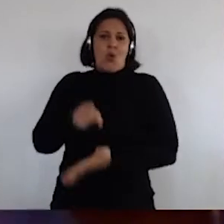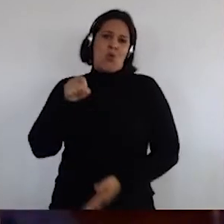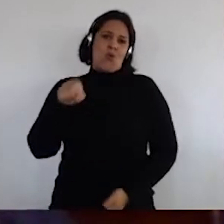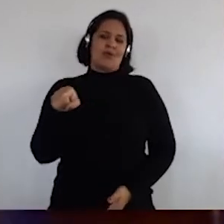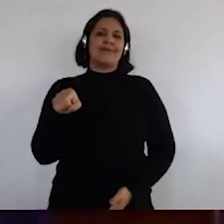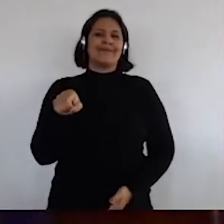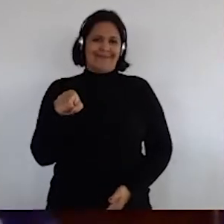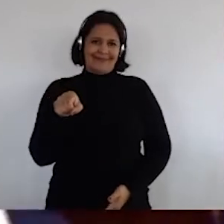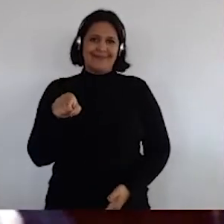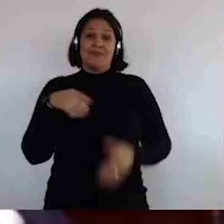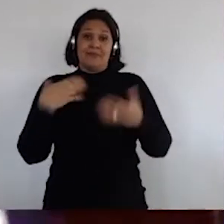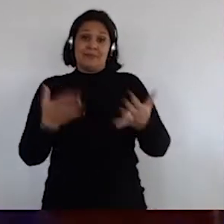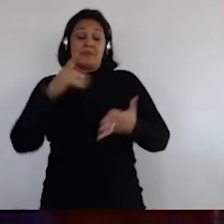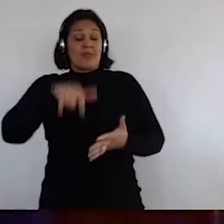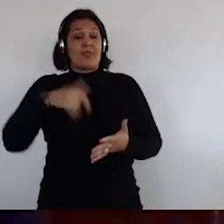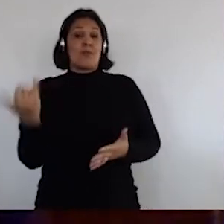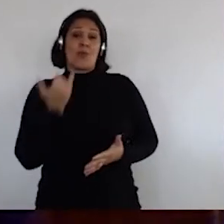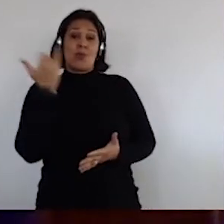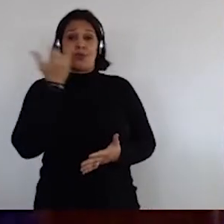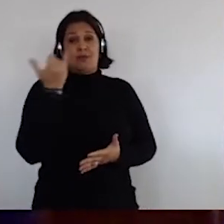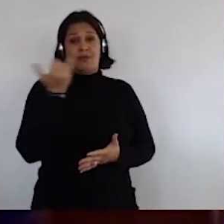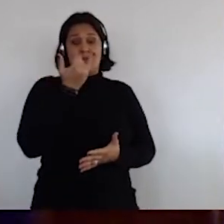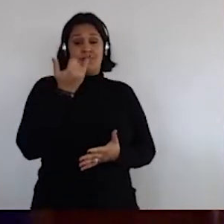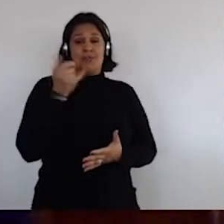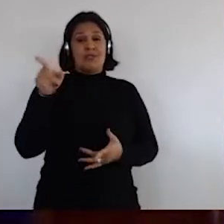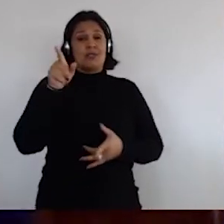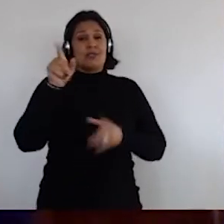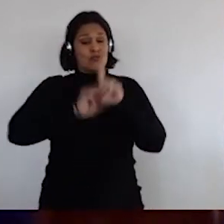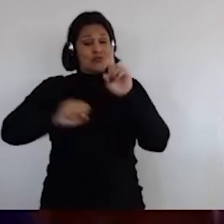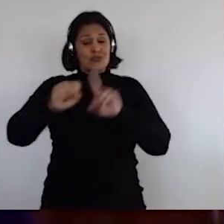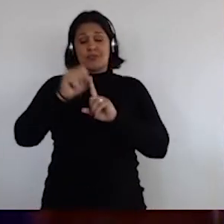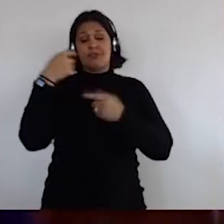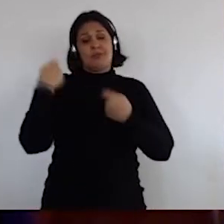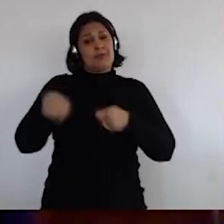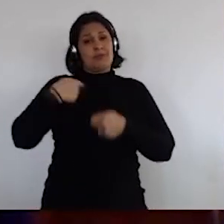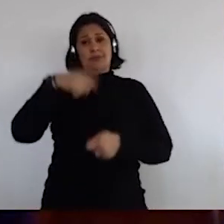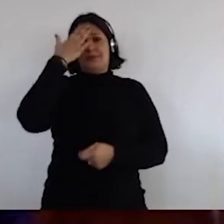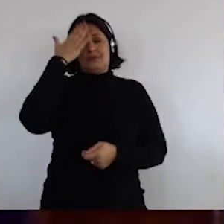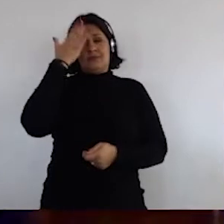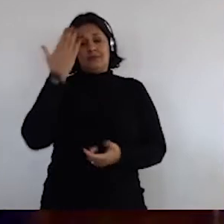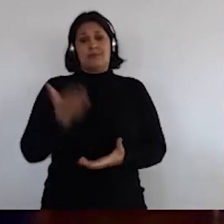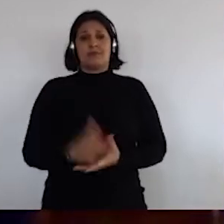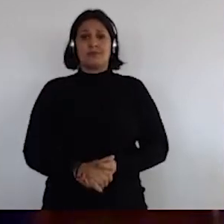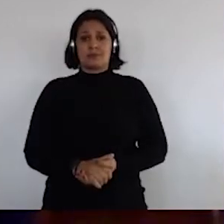é importante que a sociedade também perceba. Prerrogativas, como